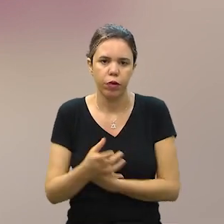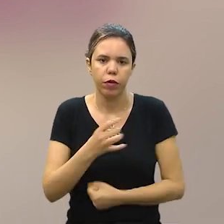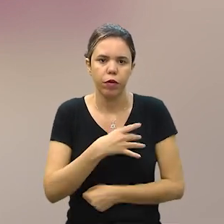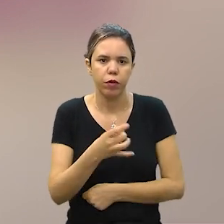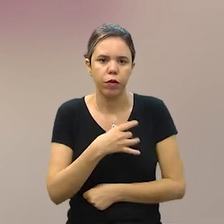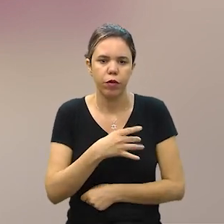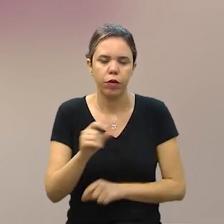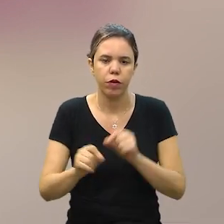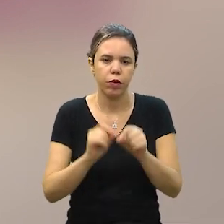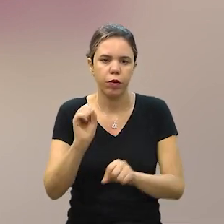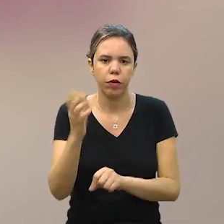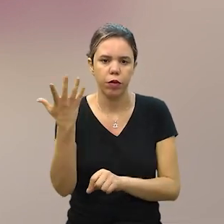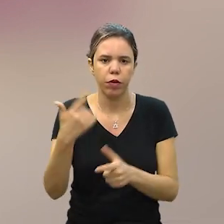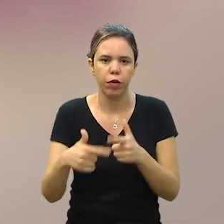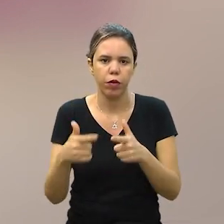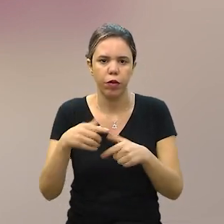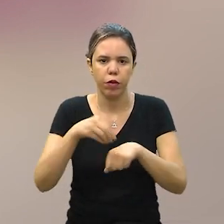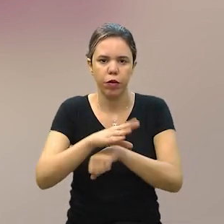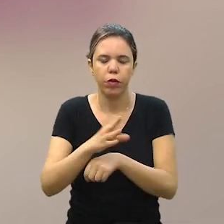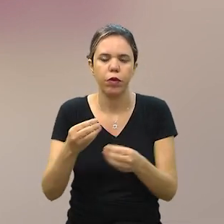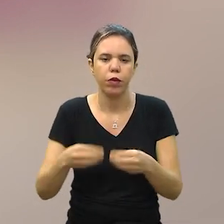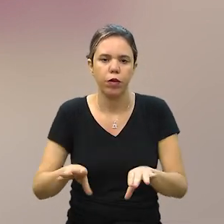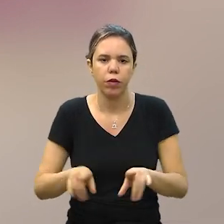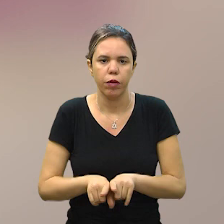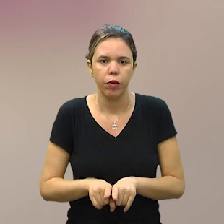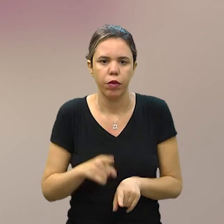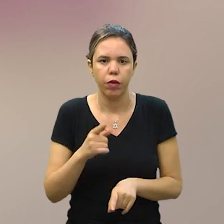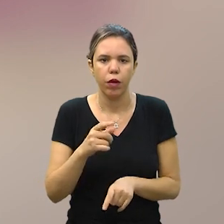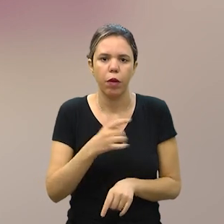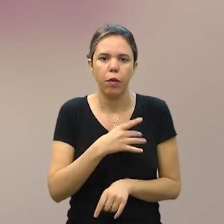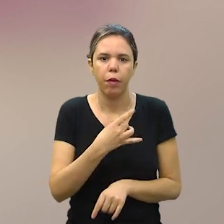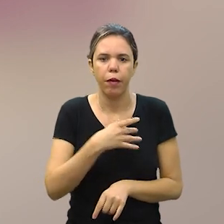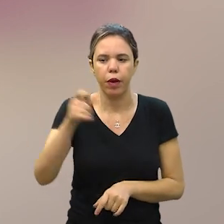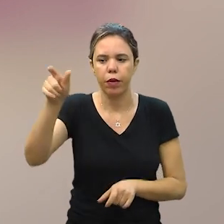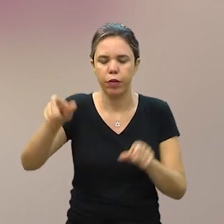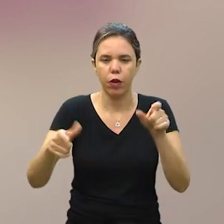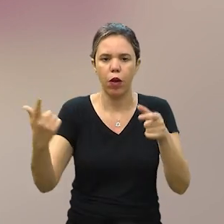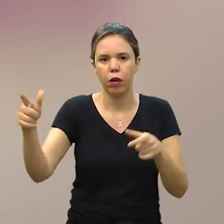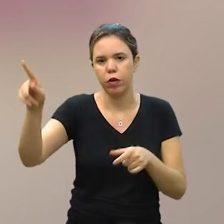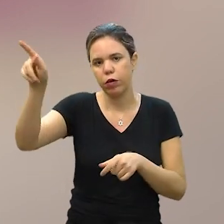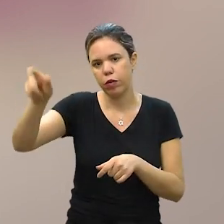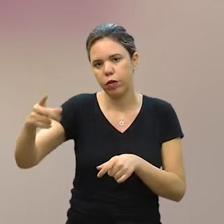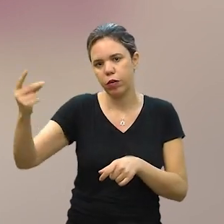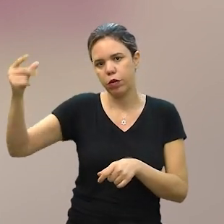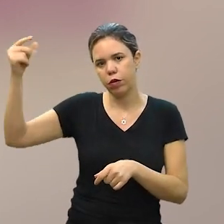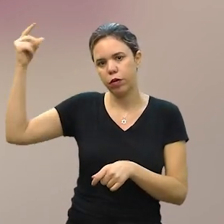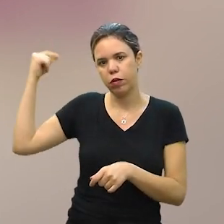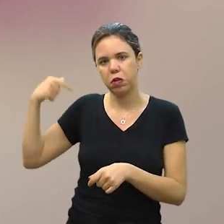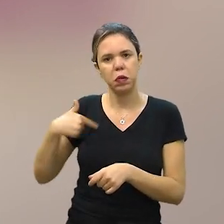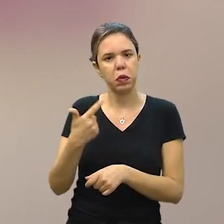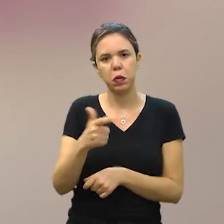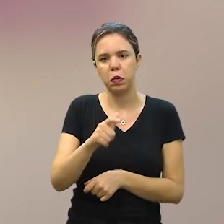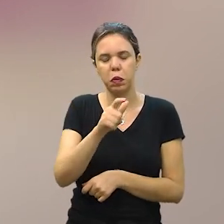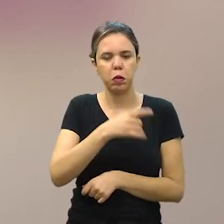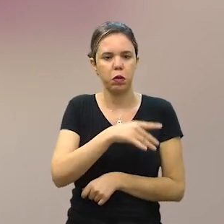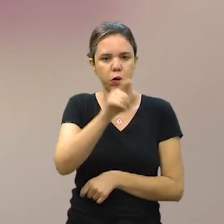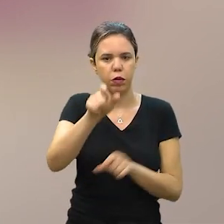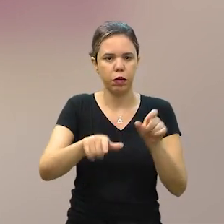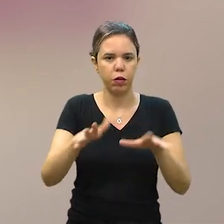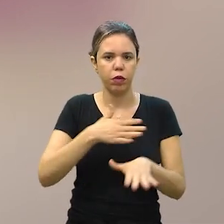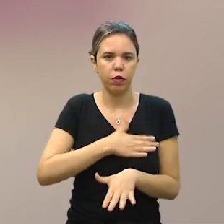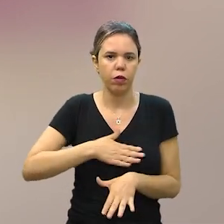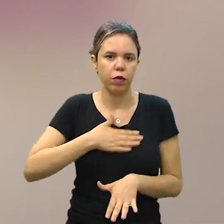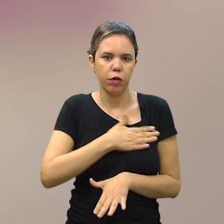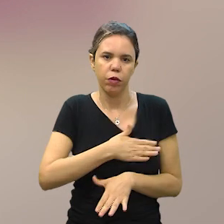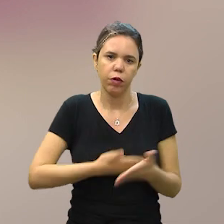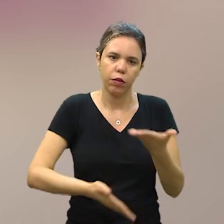sobre o medo do que o Covid pode trazer. Medo do outro, né? Que antigamente, há um tempo atrás, nós não tínhamos esse medo,